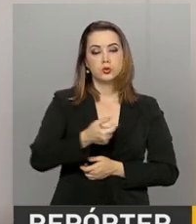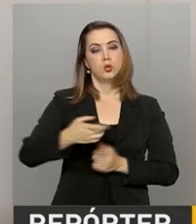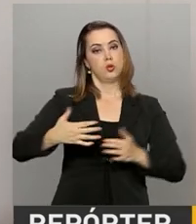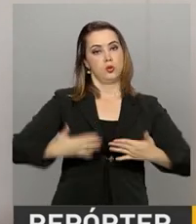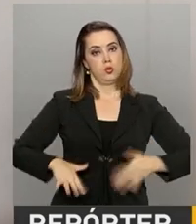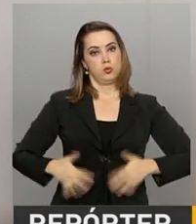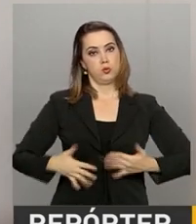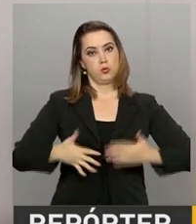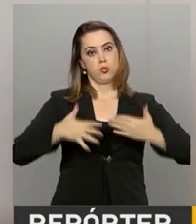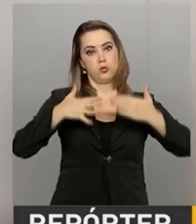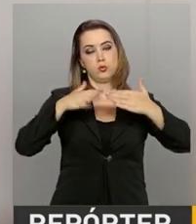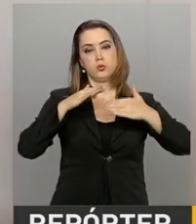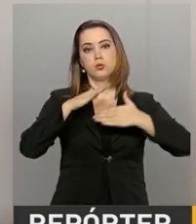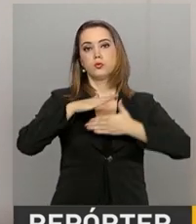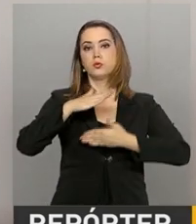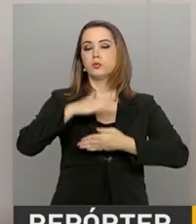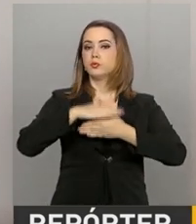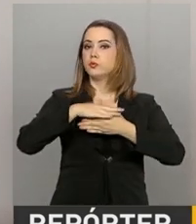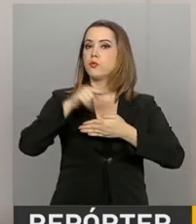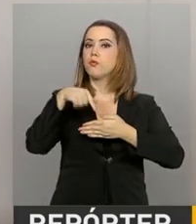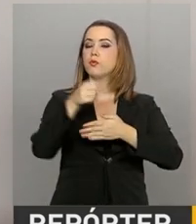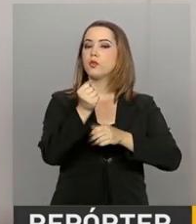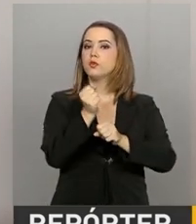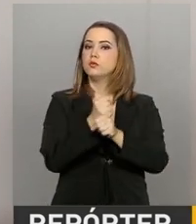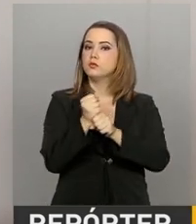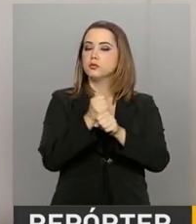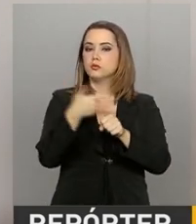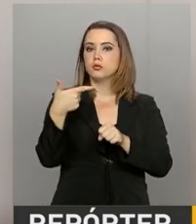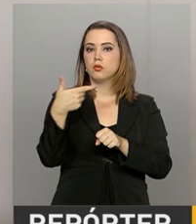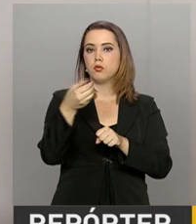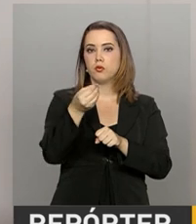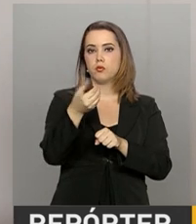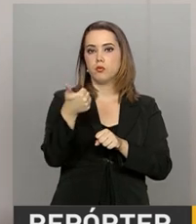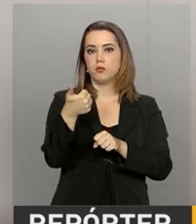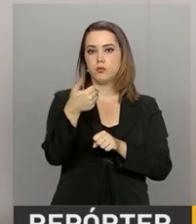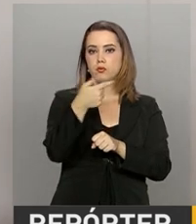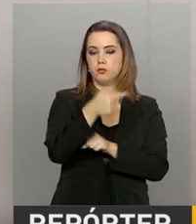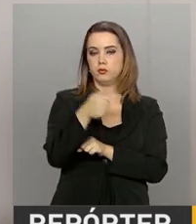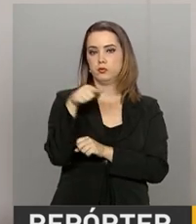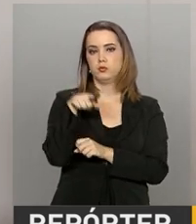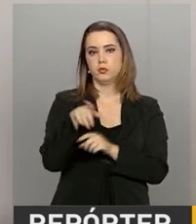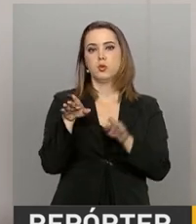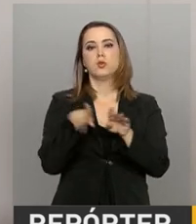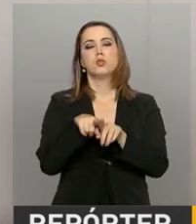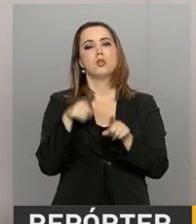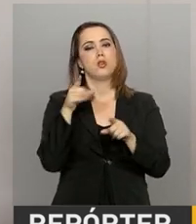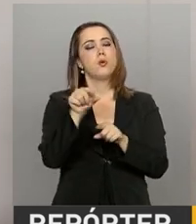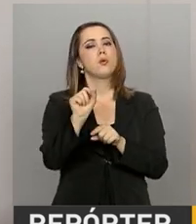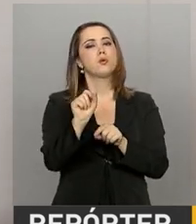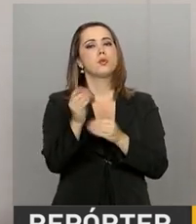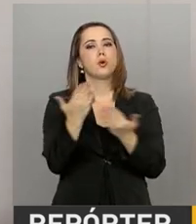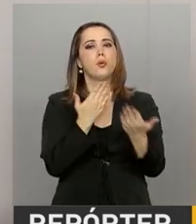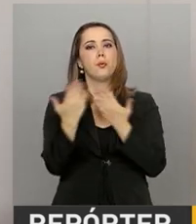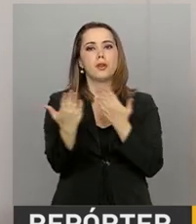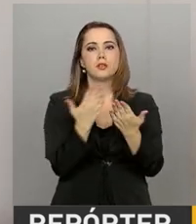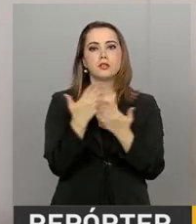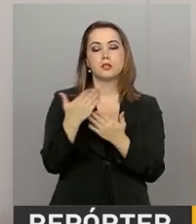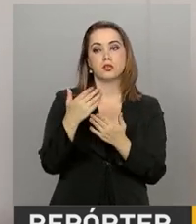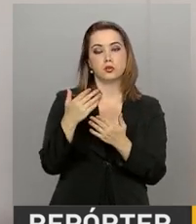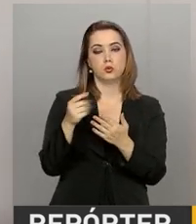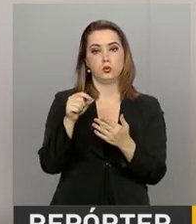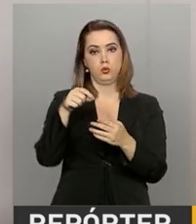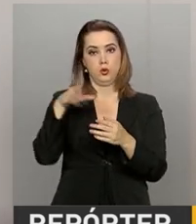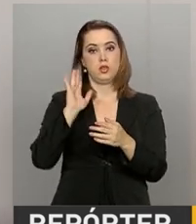de 2017 serão aquelas de 2016